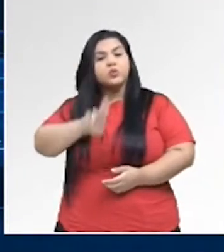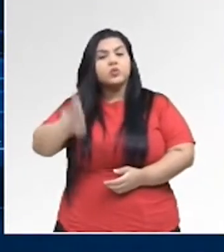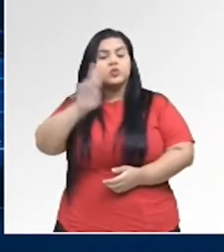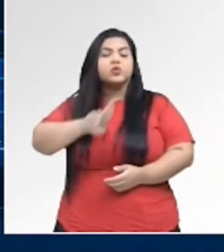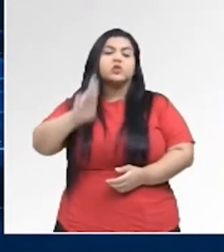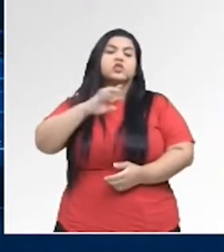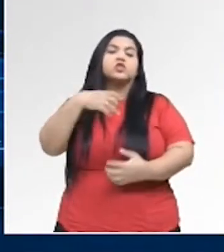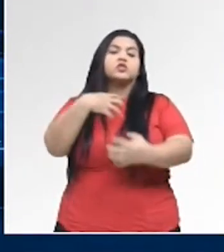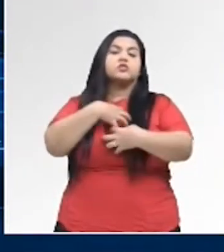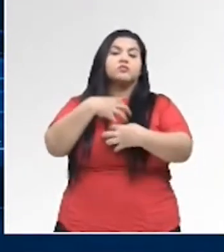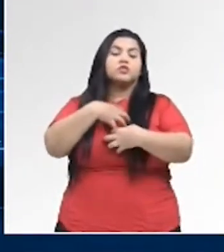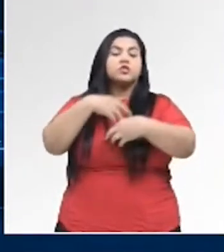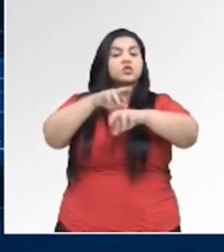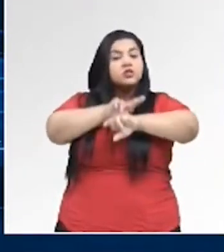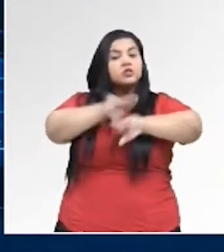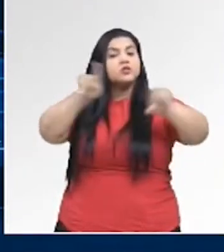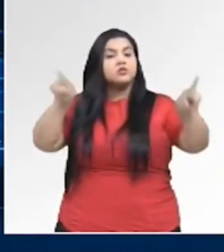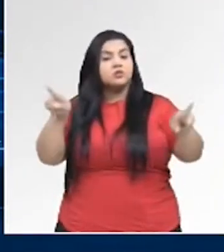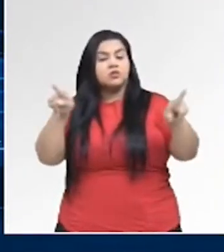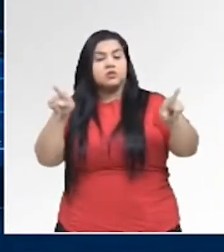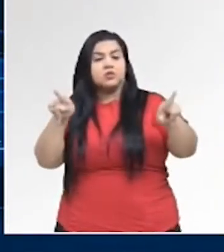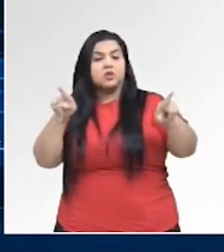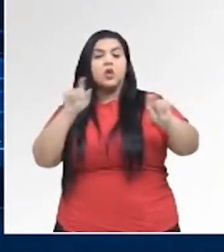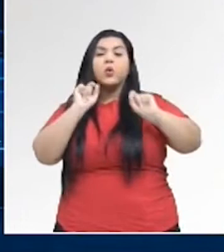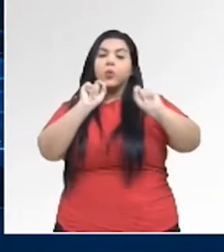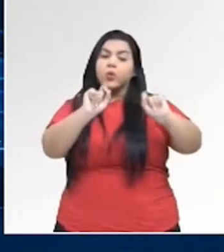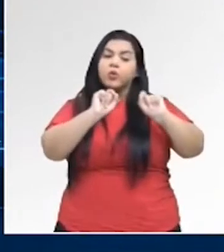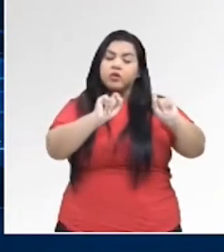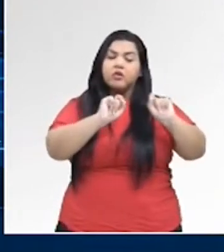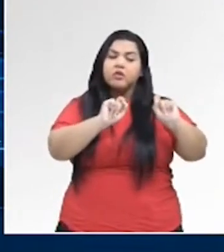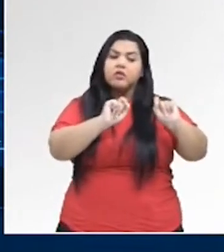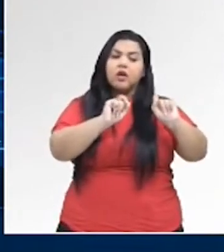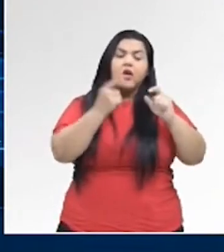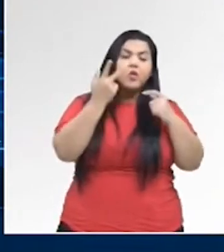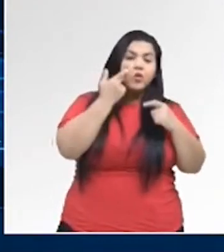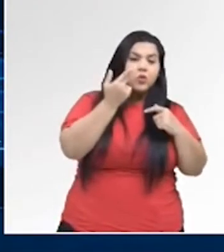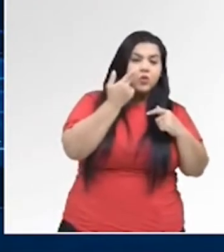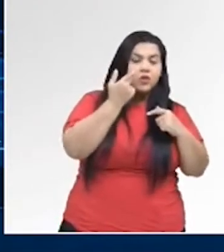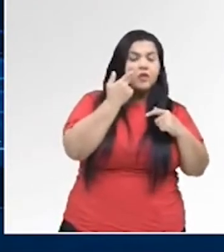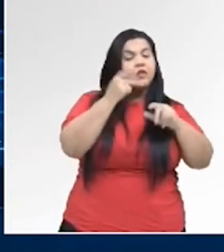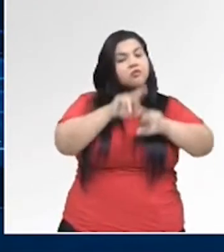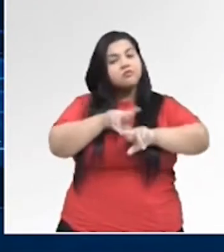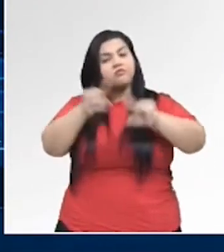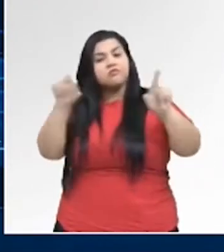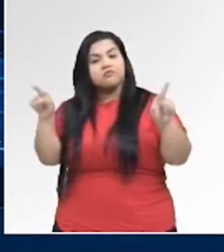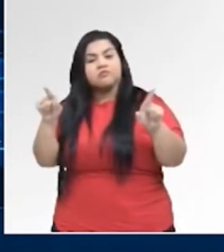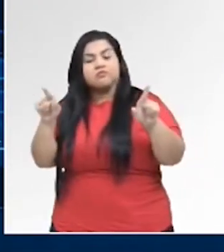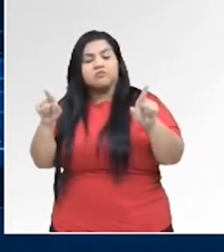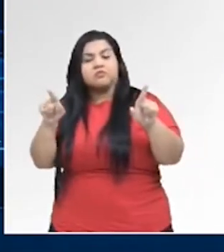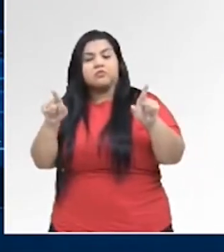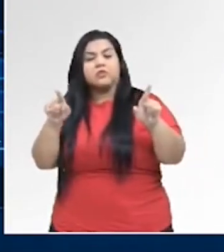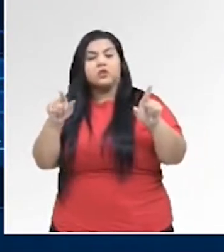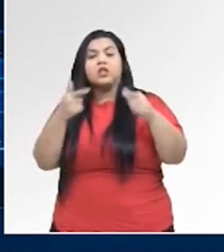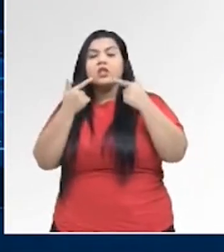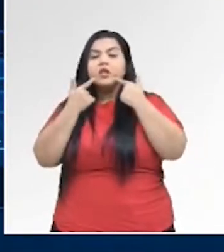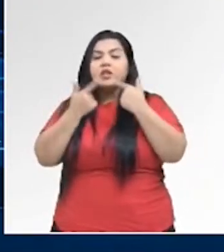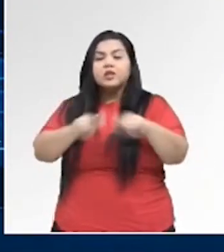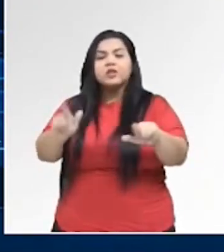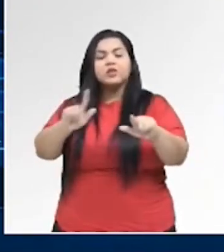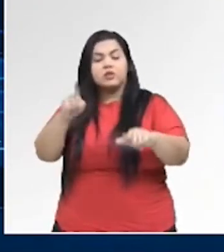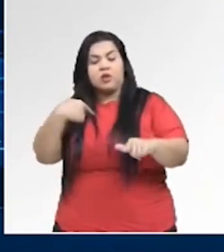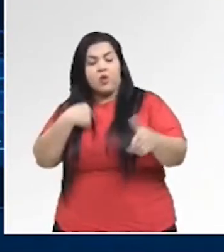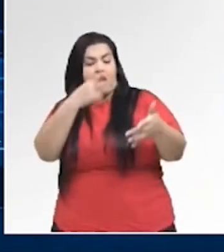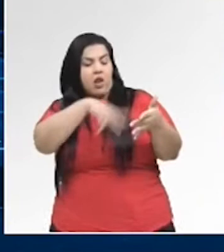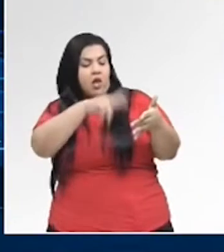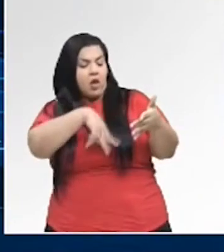com um sentido diferente daquele que lhe é comum. Então, é diferente daquela linguagem que eu